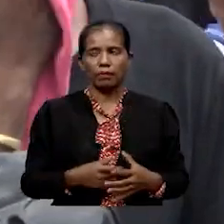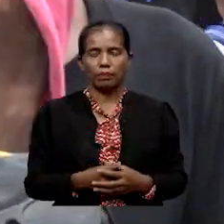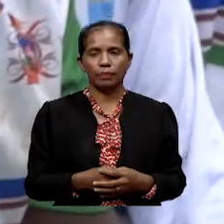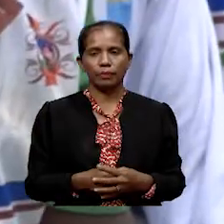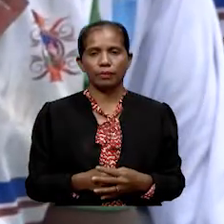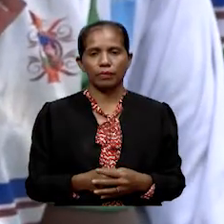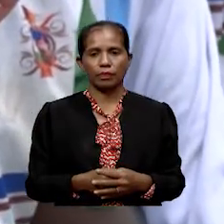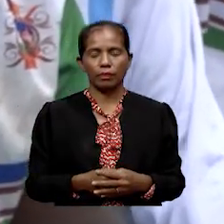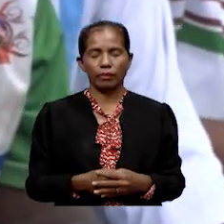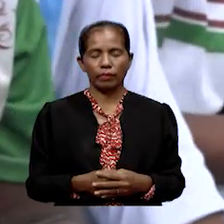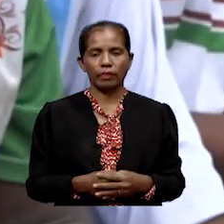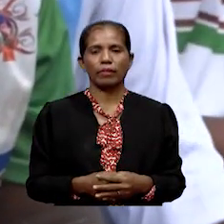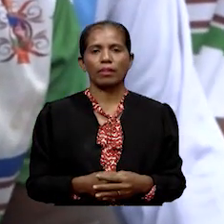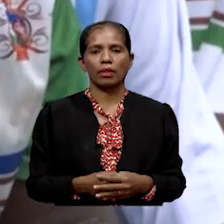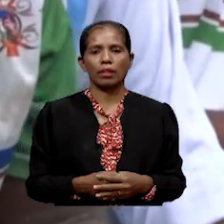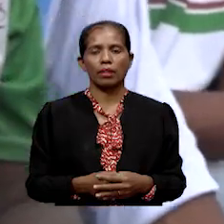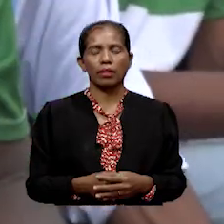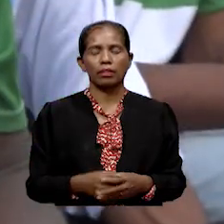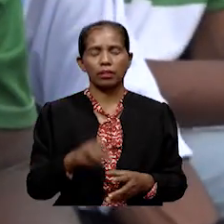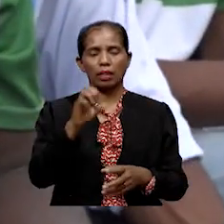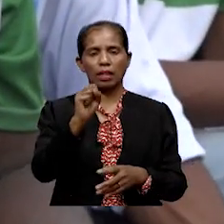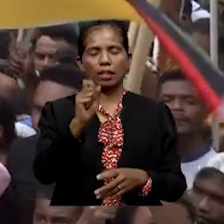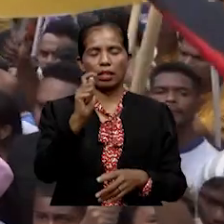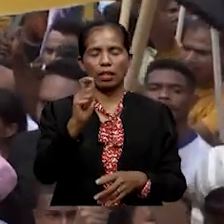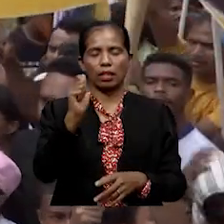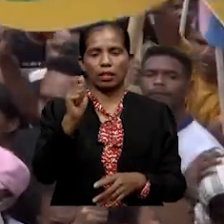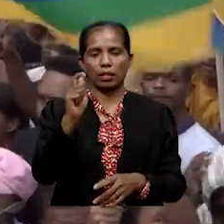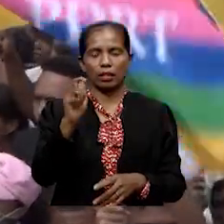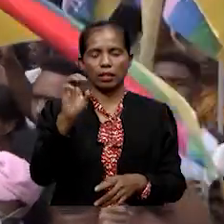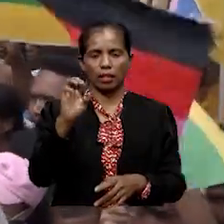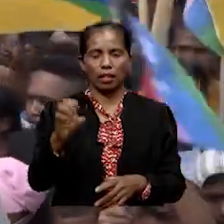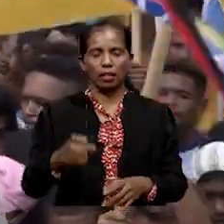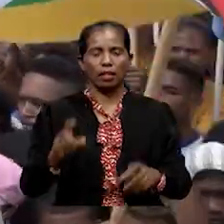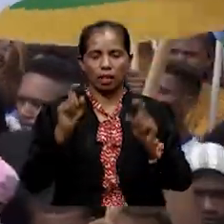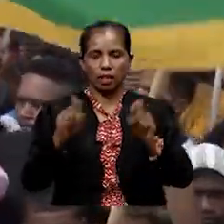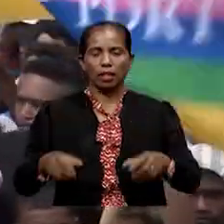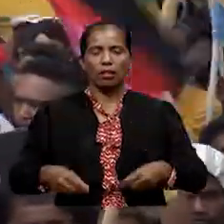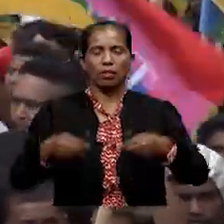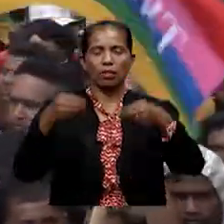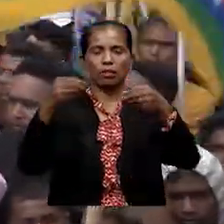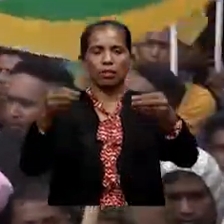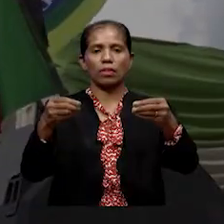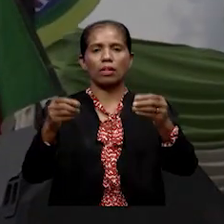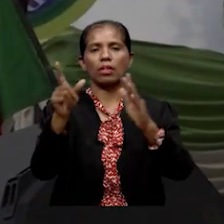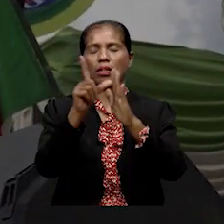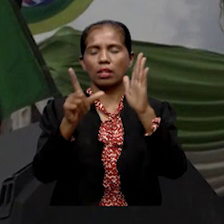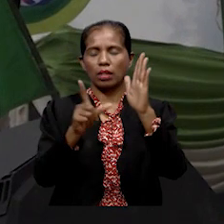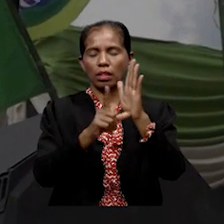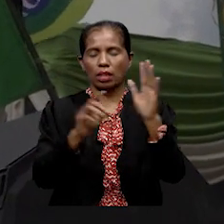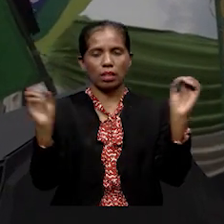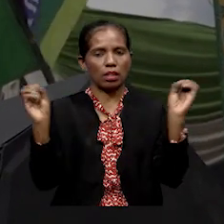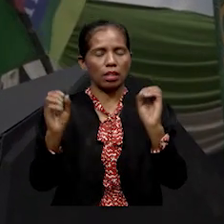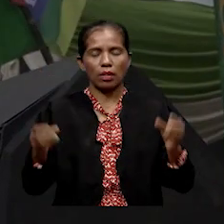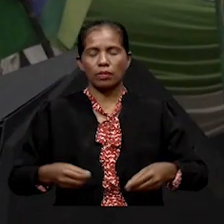cada sessão de voto está em for a cabacira lei la fordala